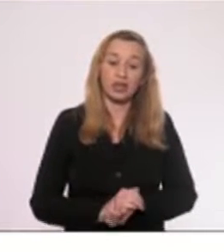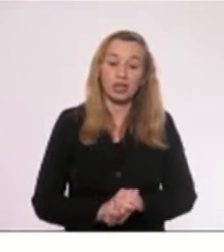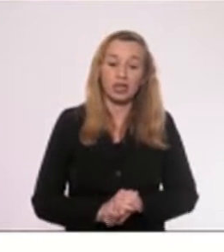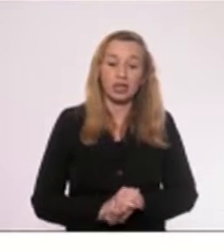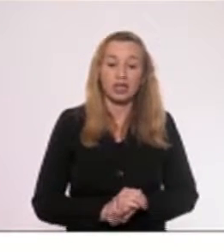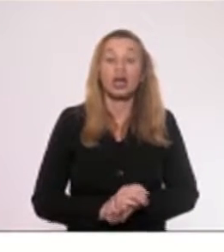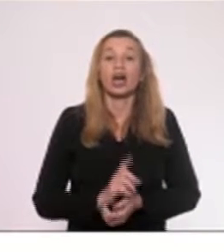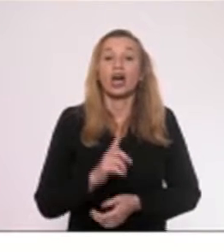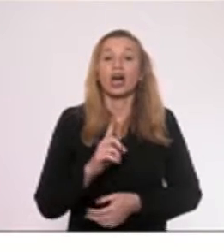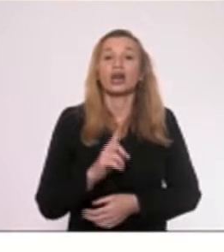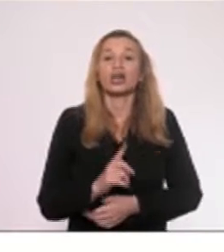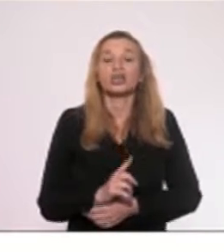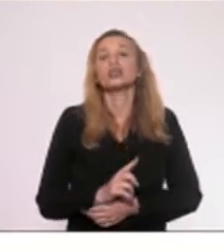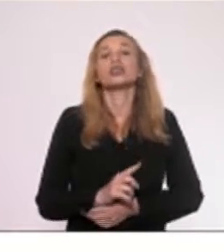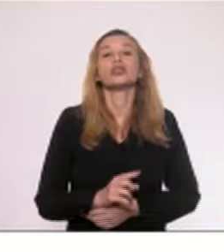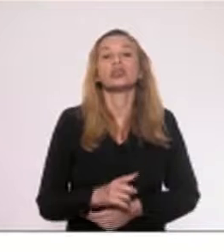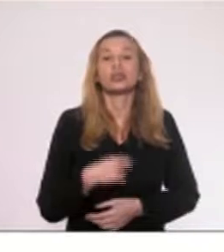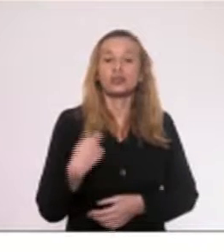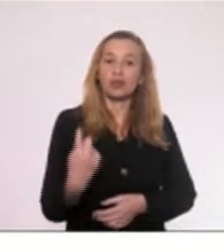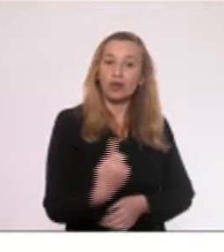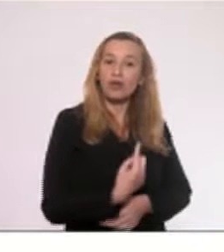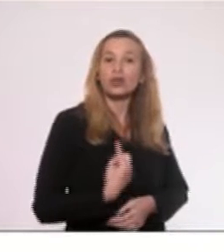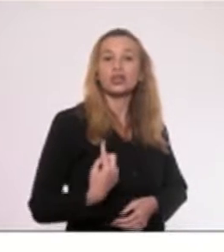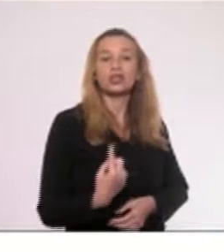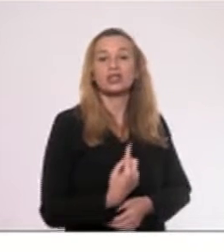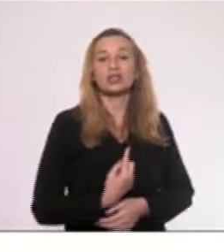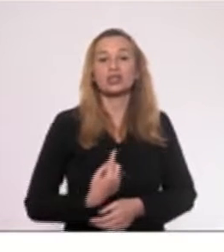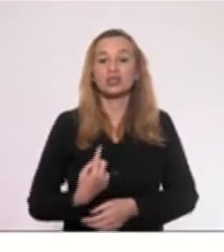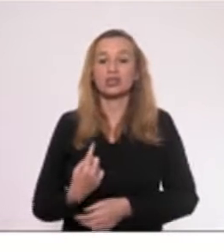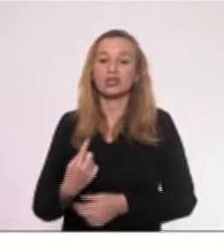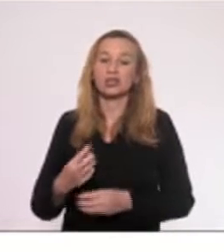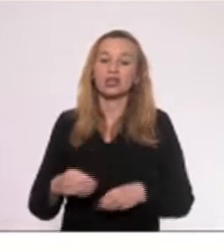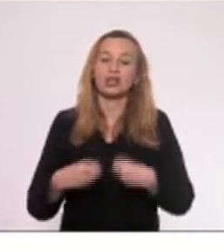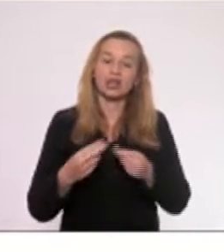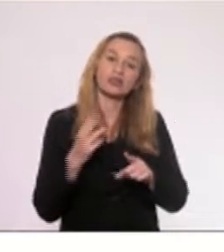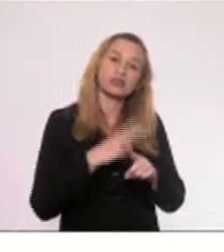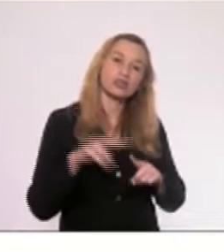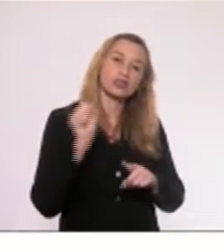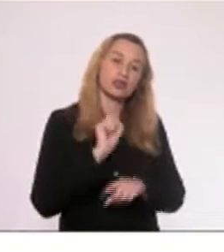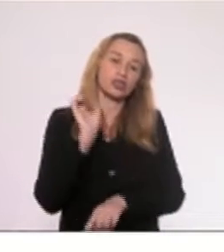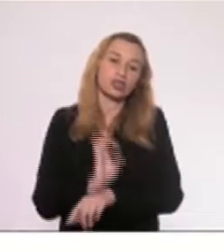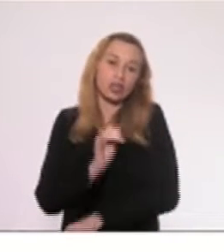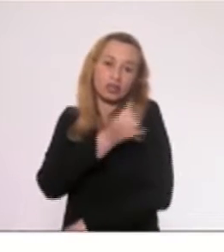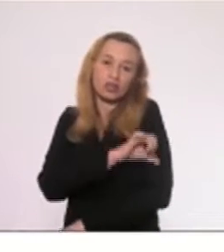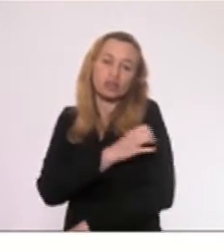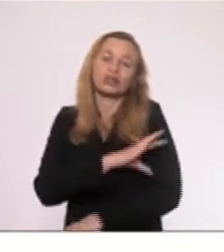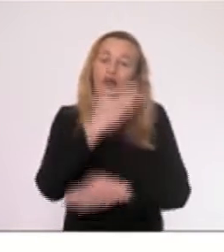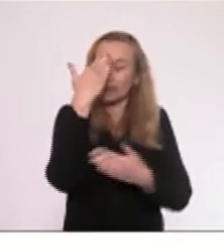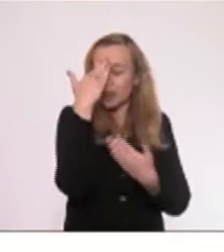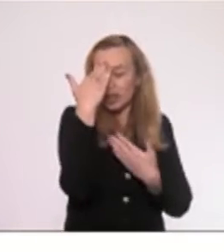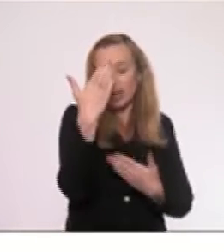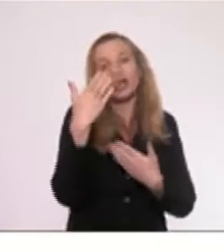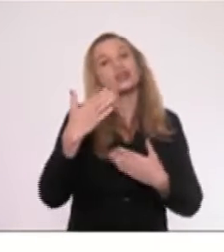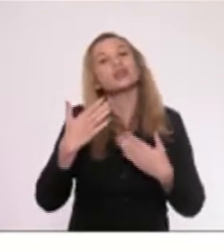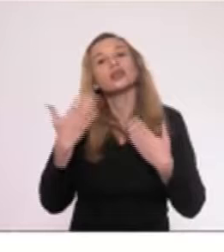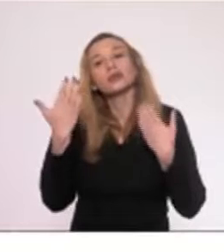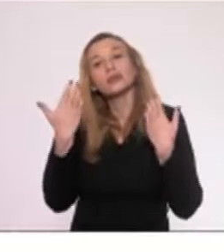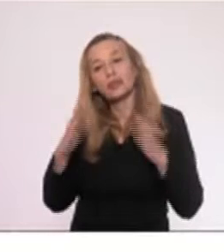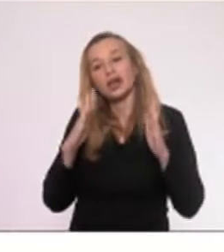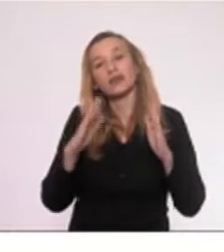e nós daremos muitos bons frutos para o Rio de Janeiro. Muito obrigado, senhores deputados,